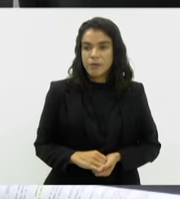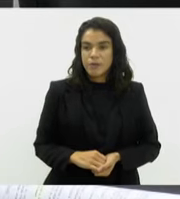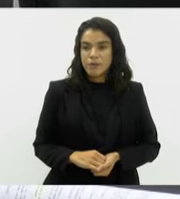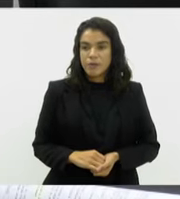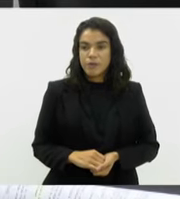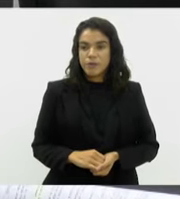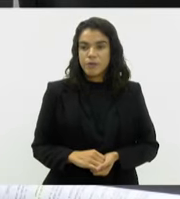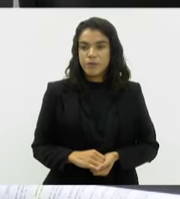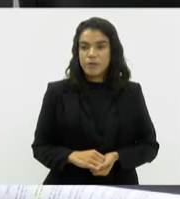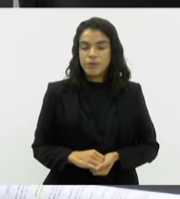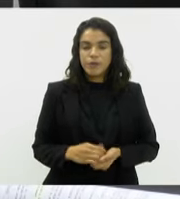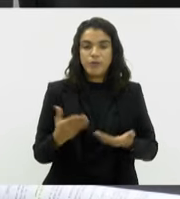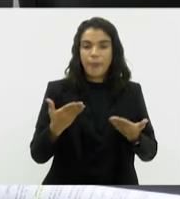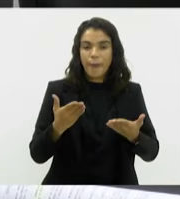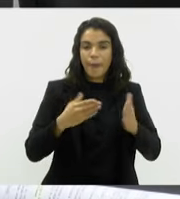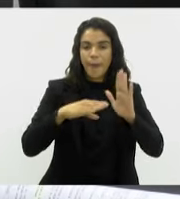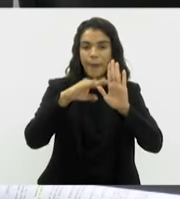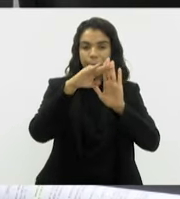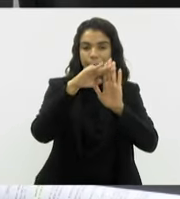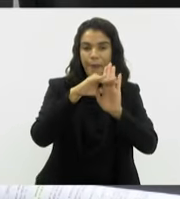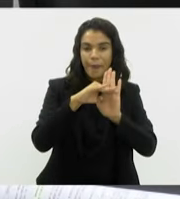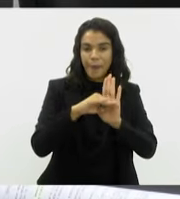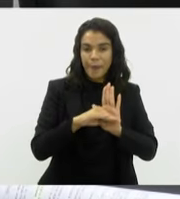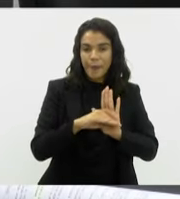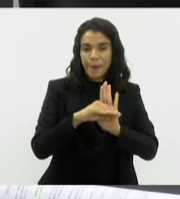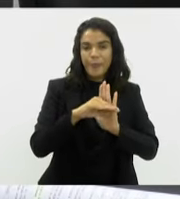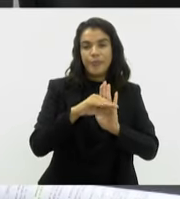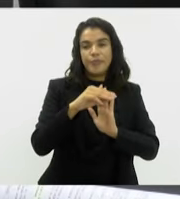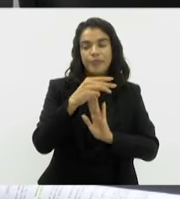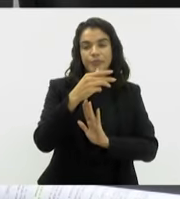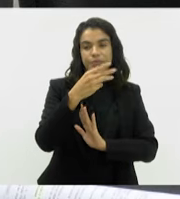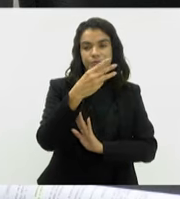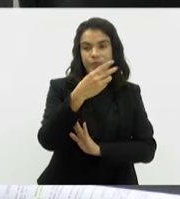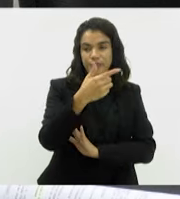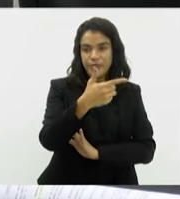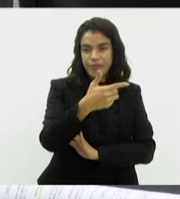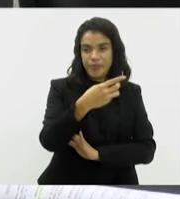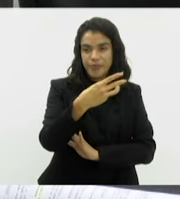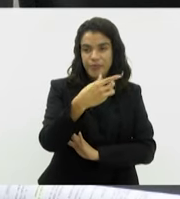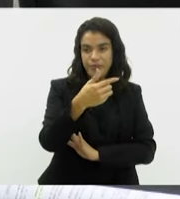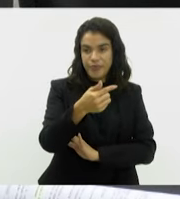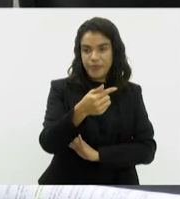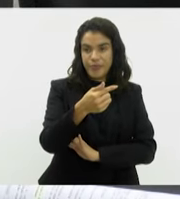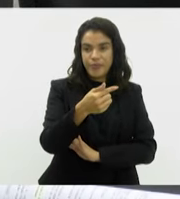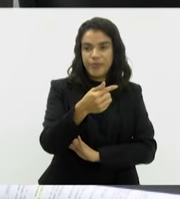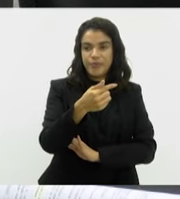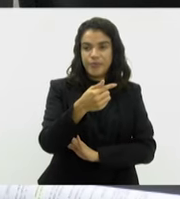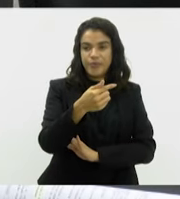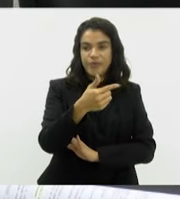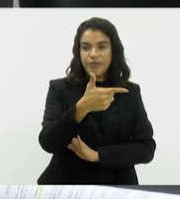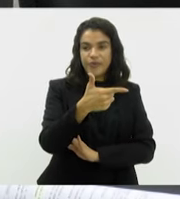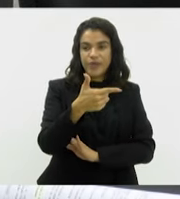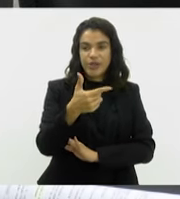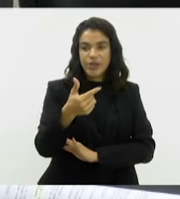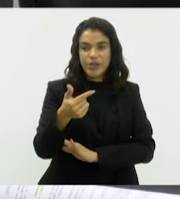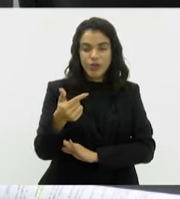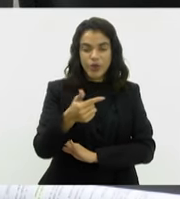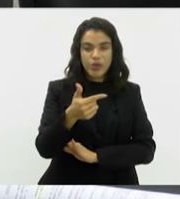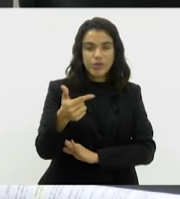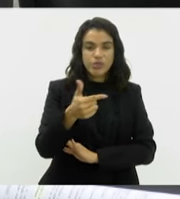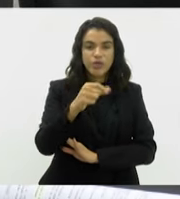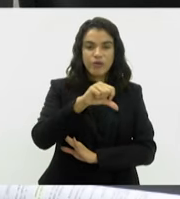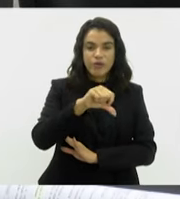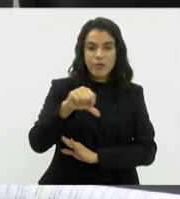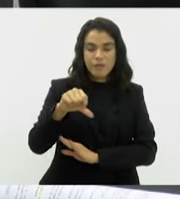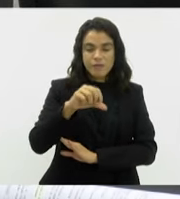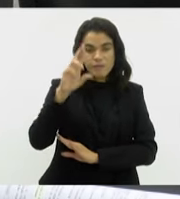Vou chamar os trabalhos à ordem e encantar o 27. Projeto de lei 2299 de